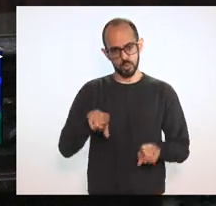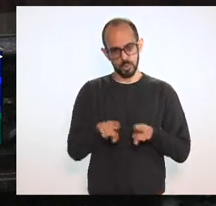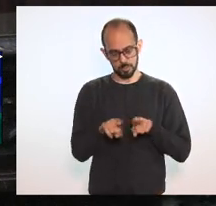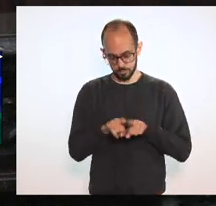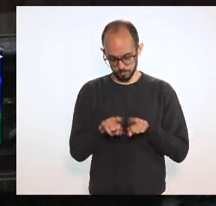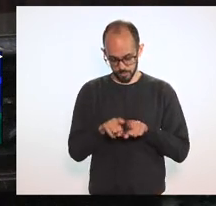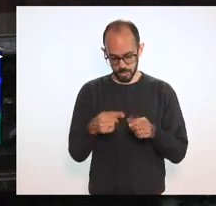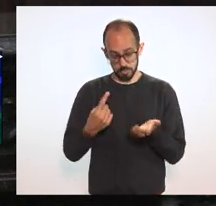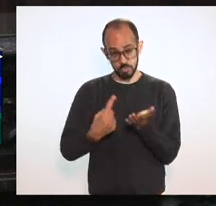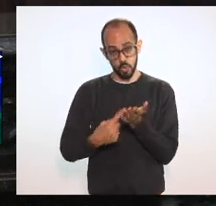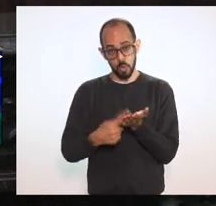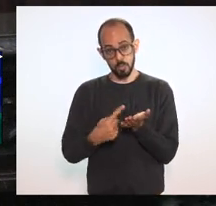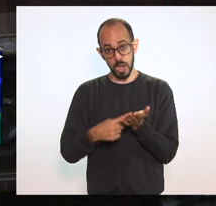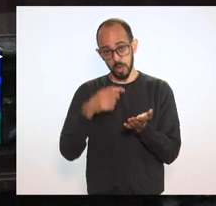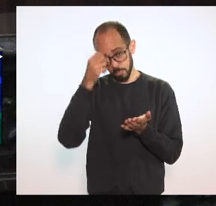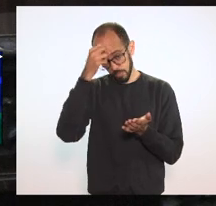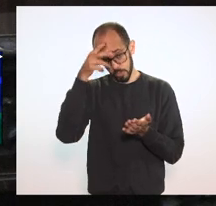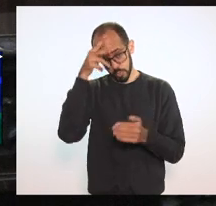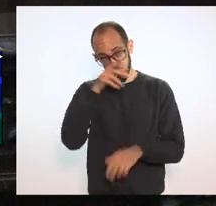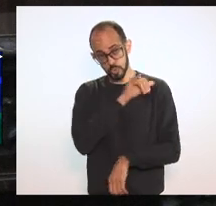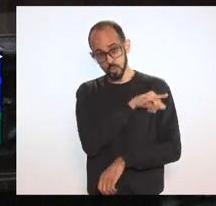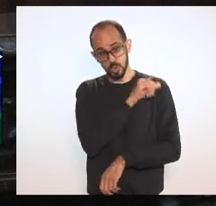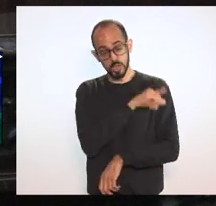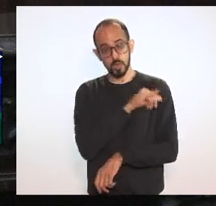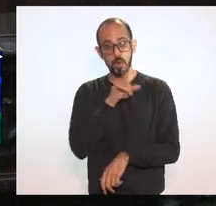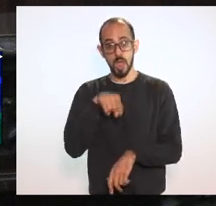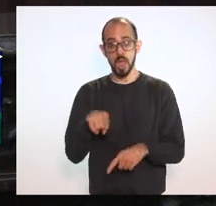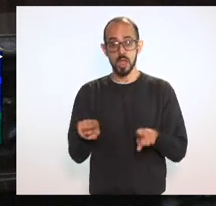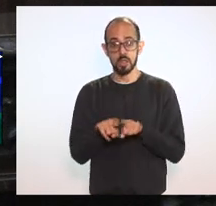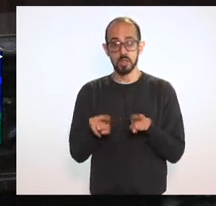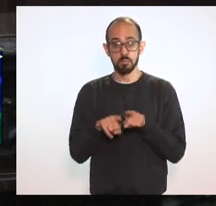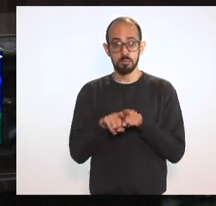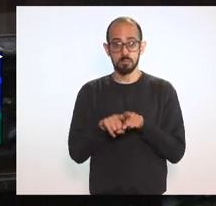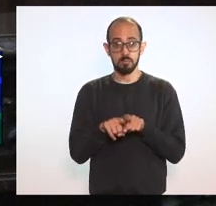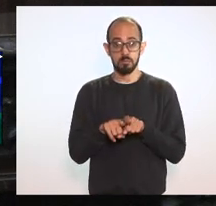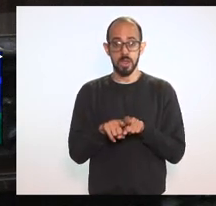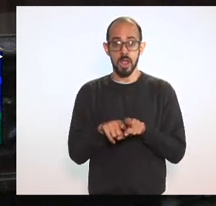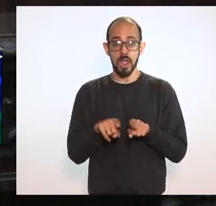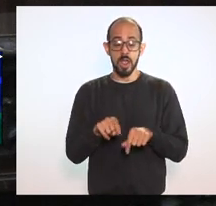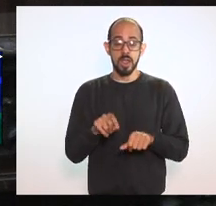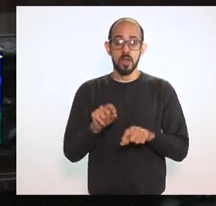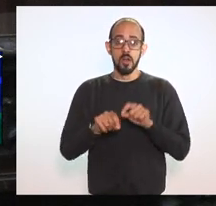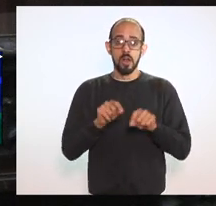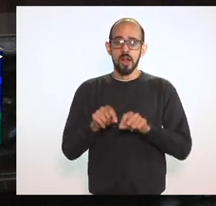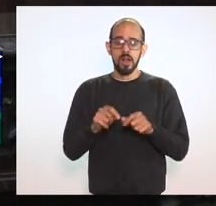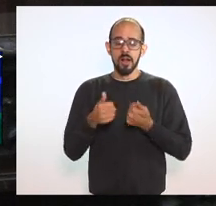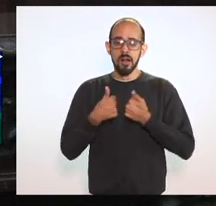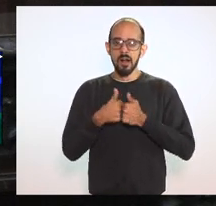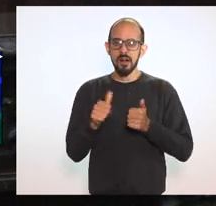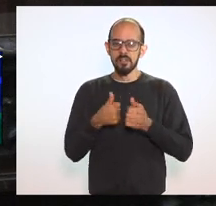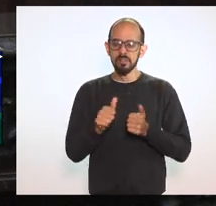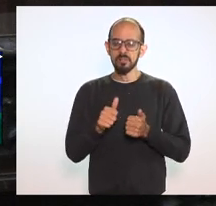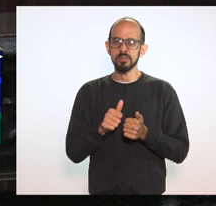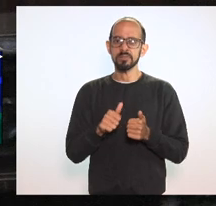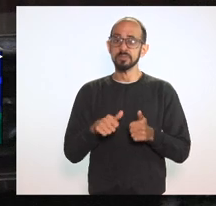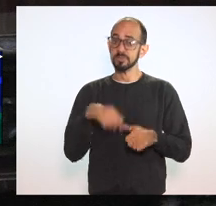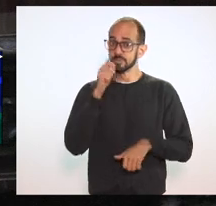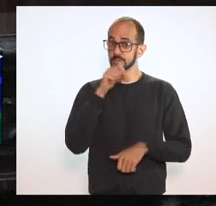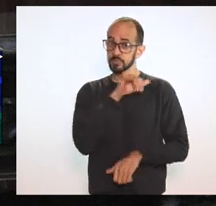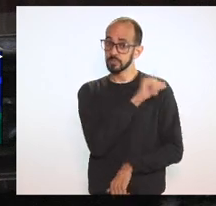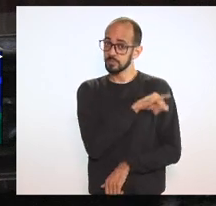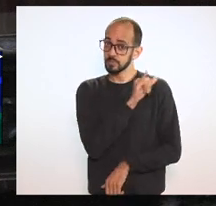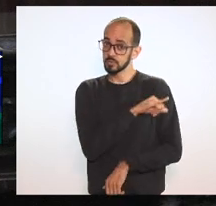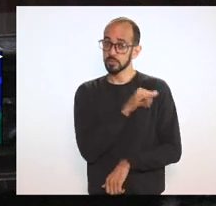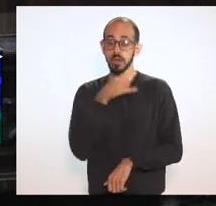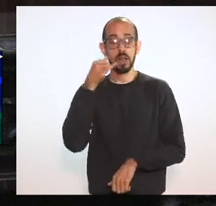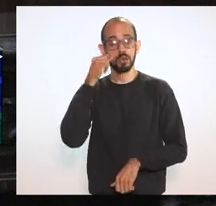Prefeitura do Rio de Janeiro Era exatamente garantir que os transportes do Rio de Janeiro não andasse